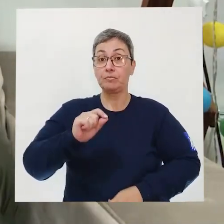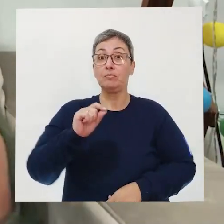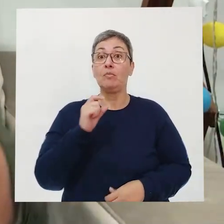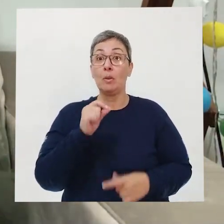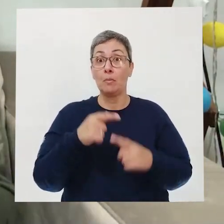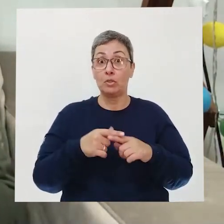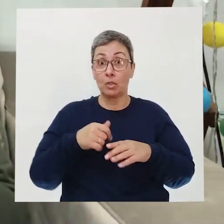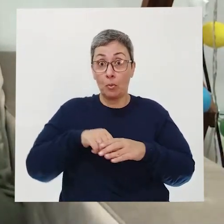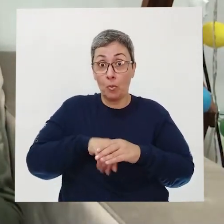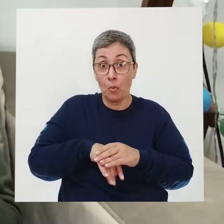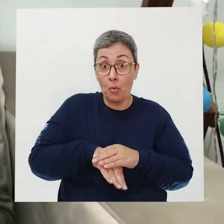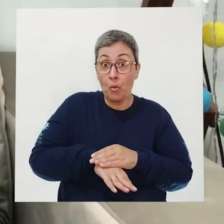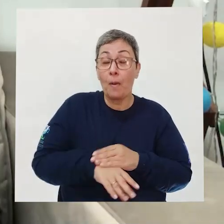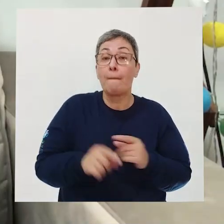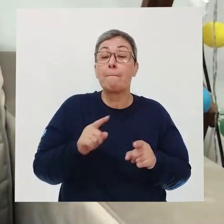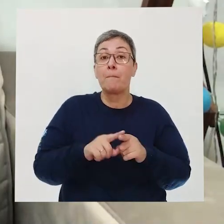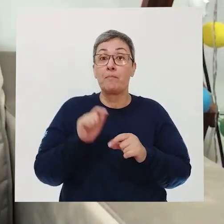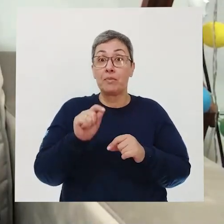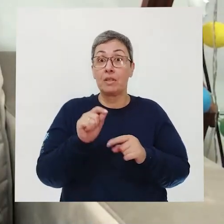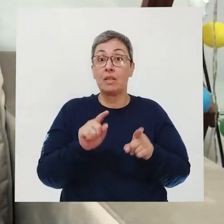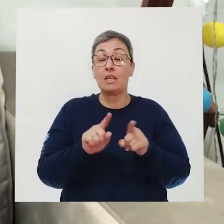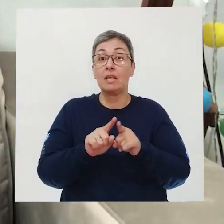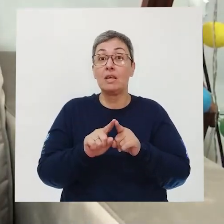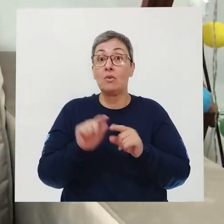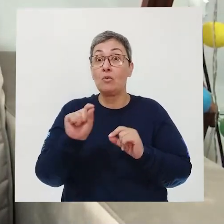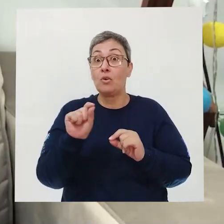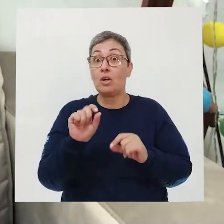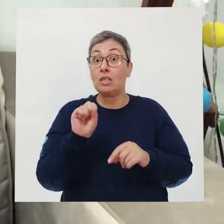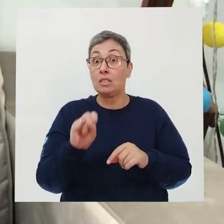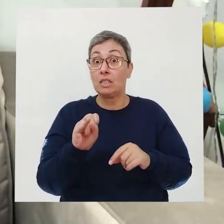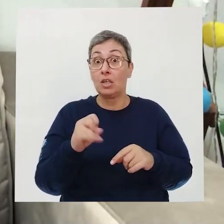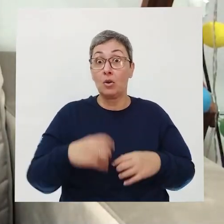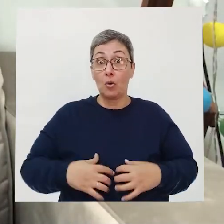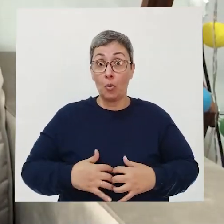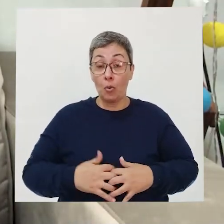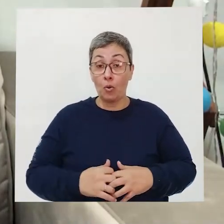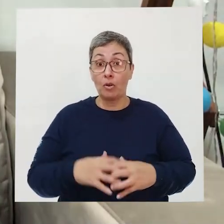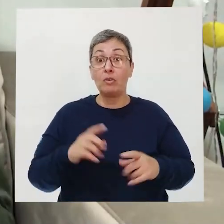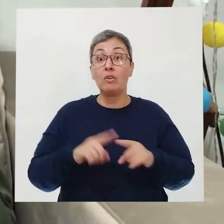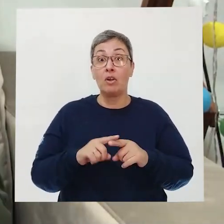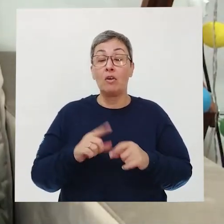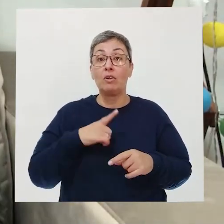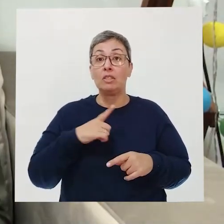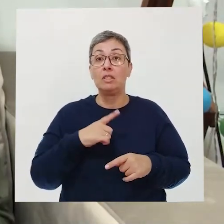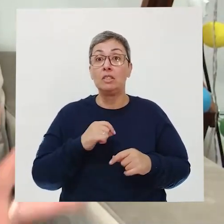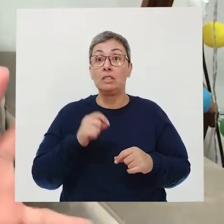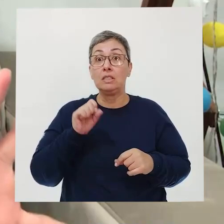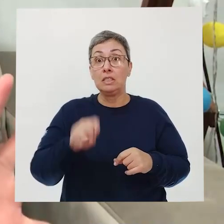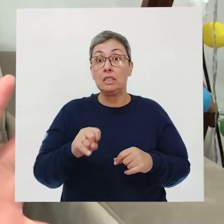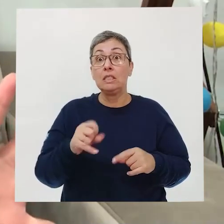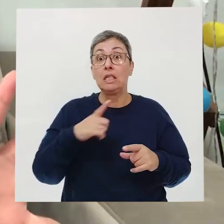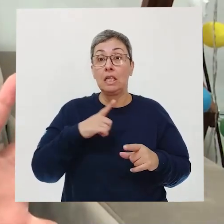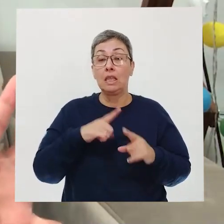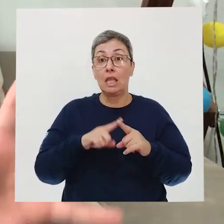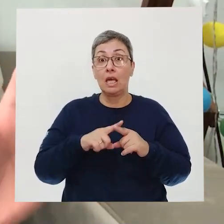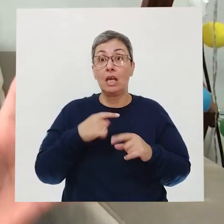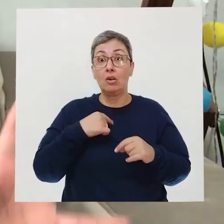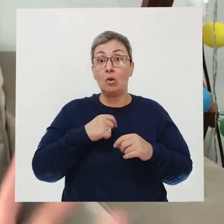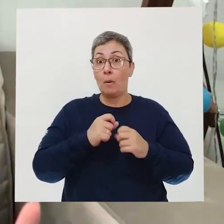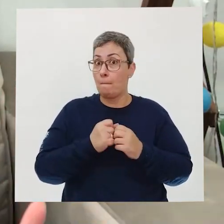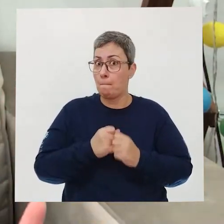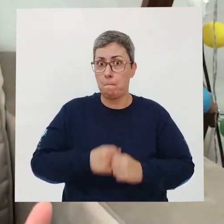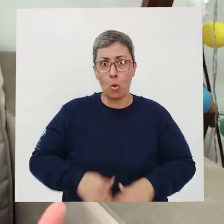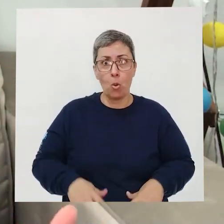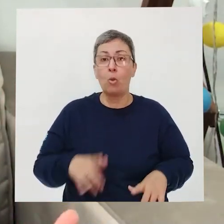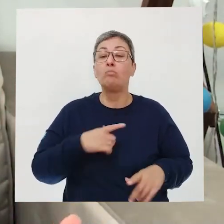poder empurrar o alimento para baixo até sair. E se o intestino está cheio, você realmente libera